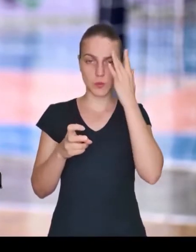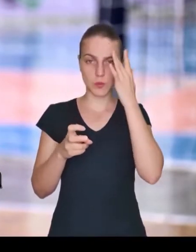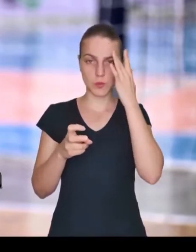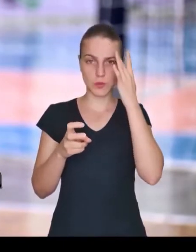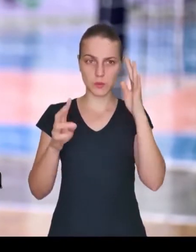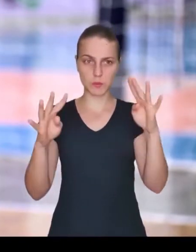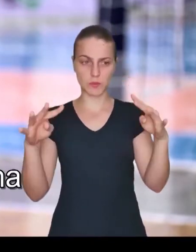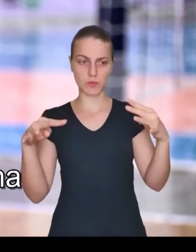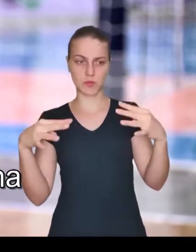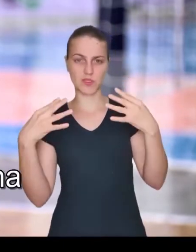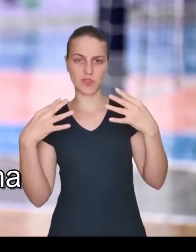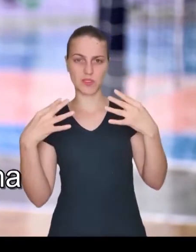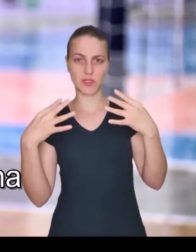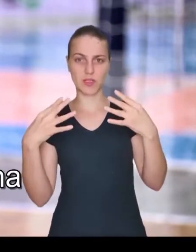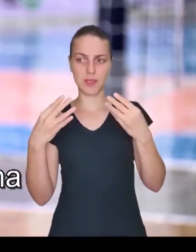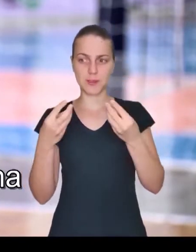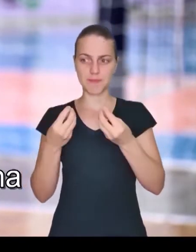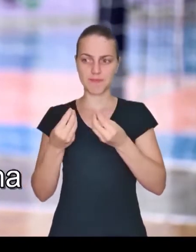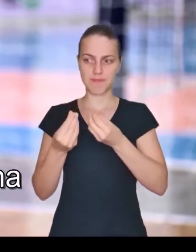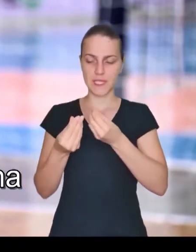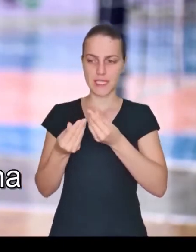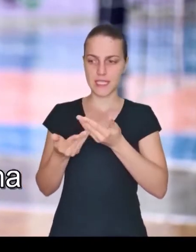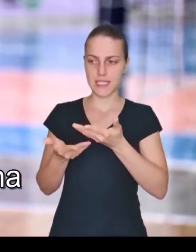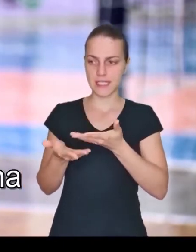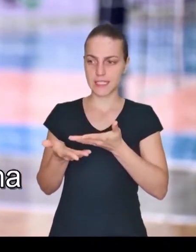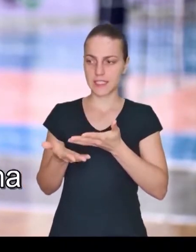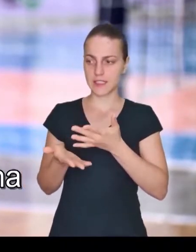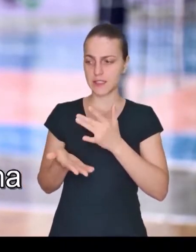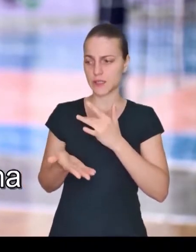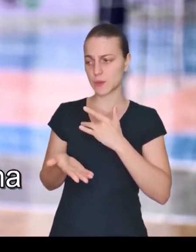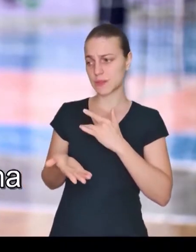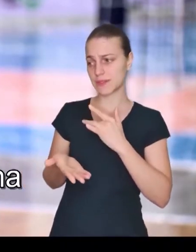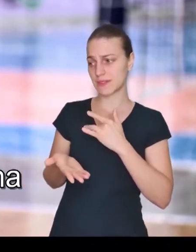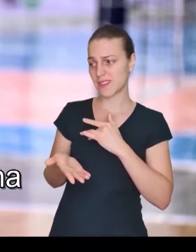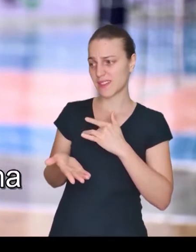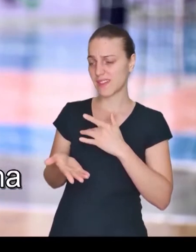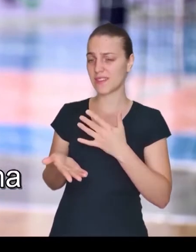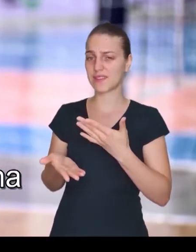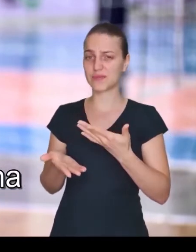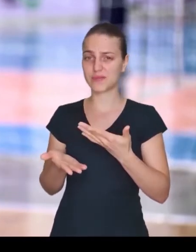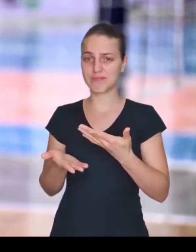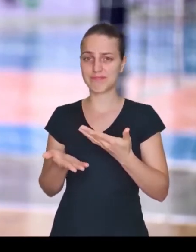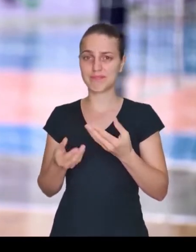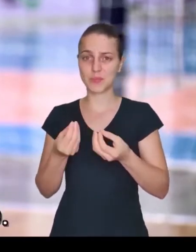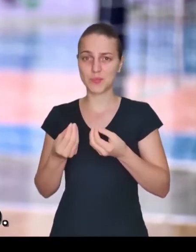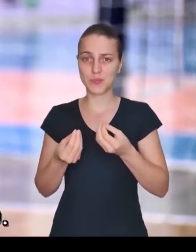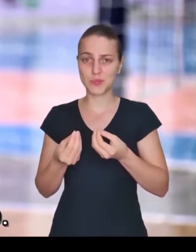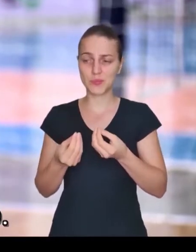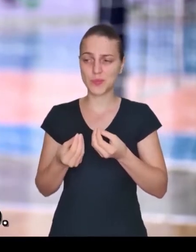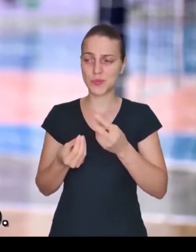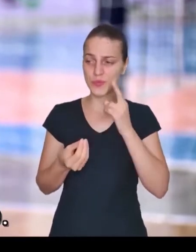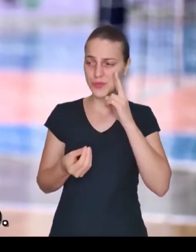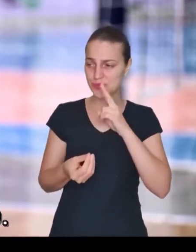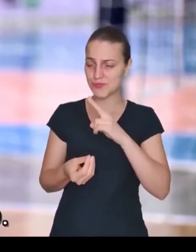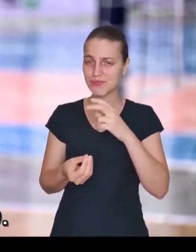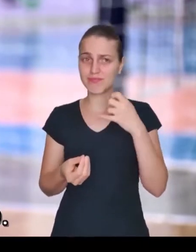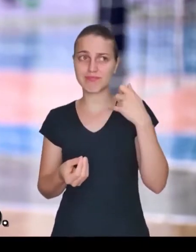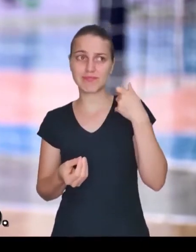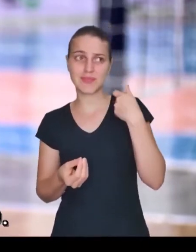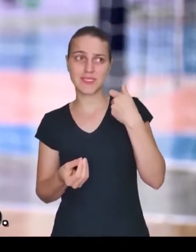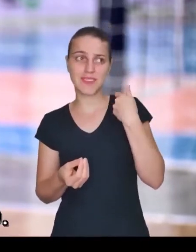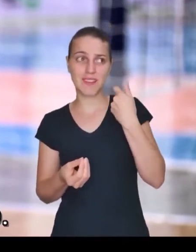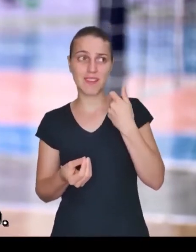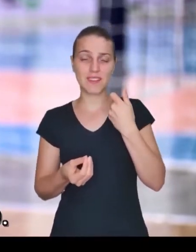pouco pejorativo, mas de dó, até por conta da minha compleição física e tudo mais, a minha idade, o pessoal me olhava